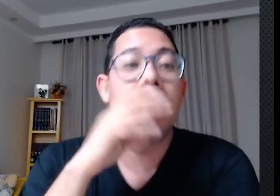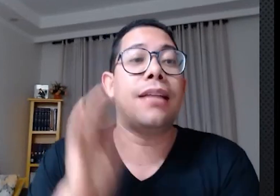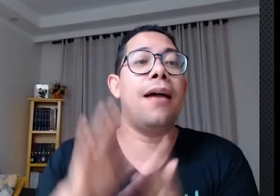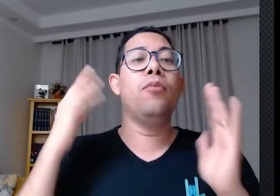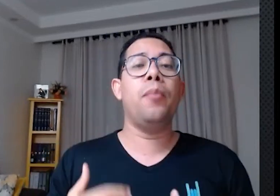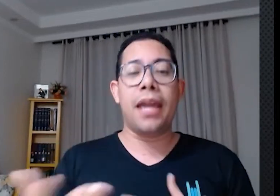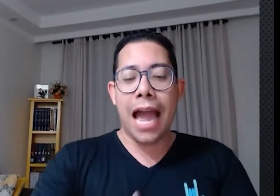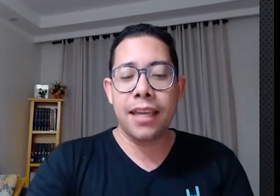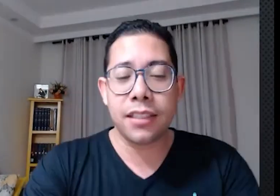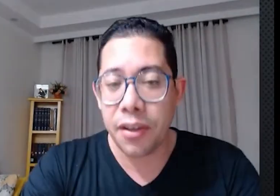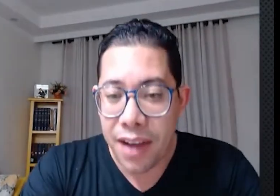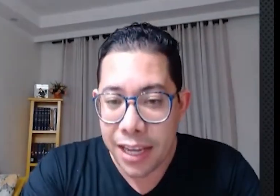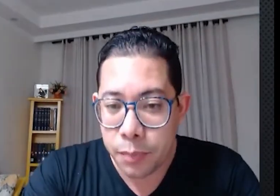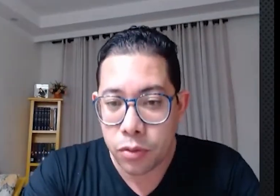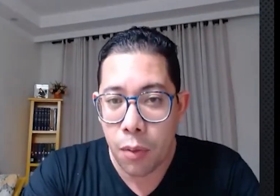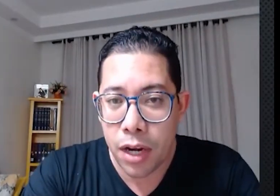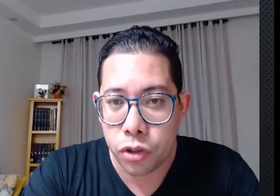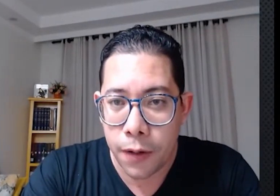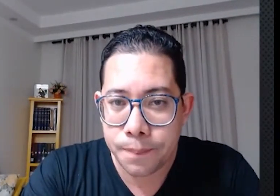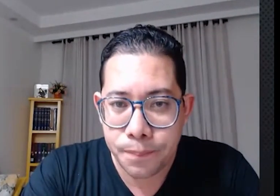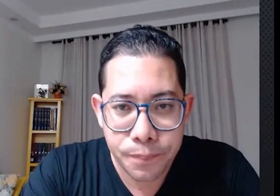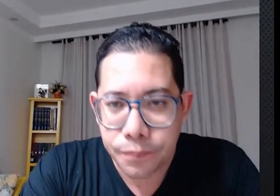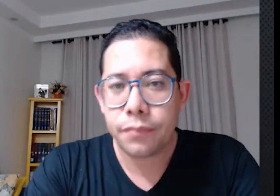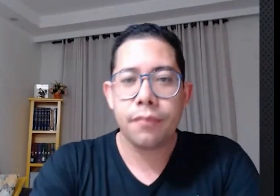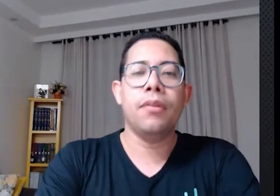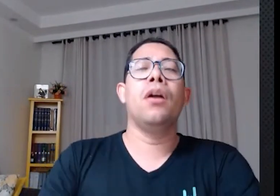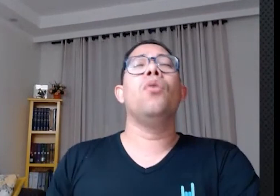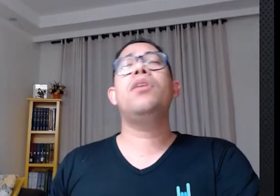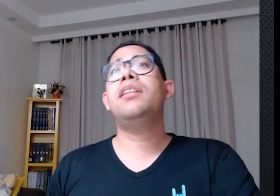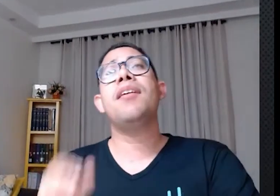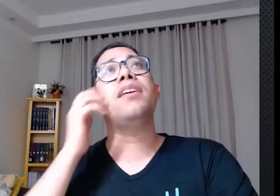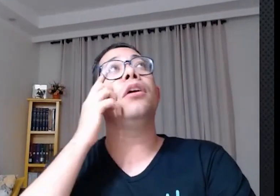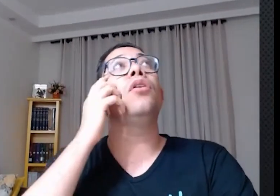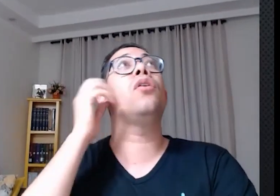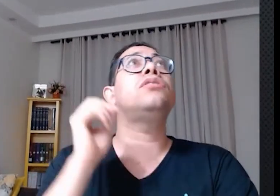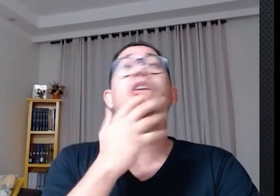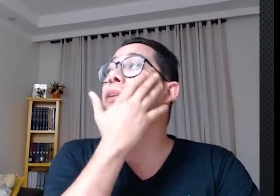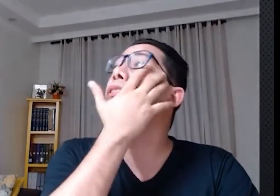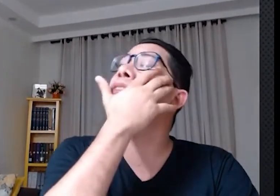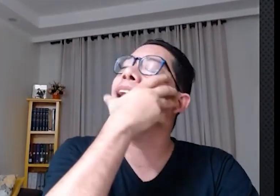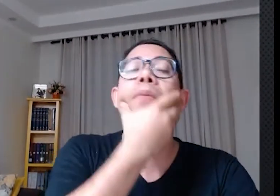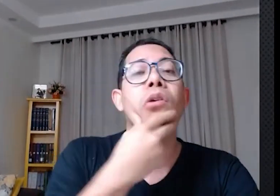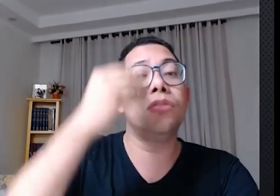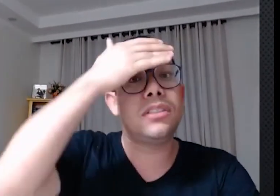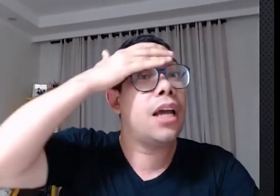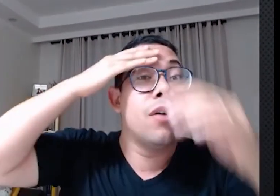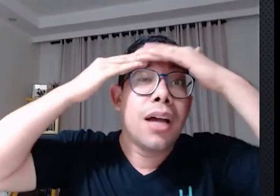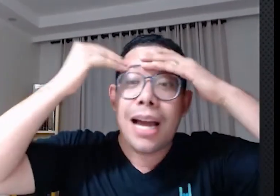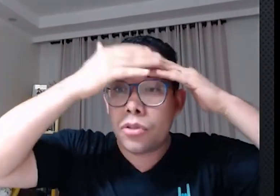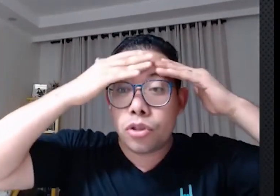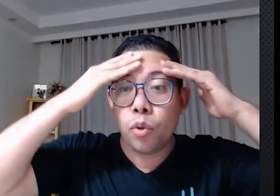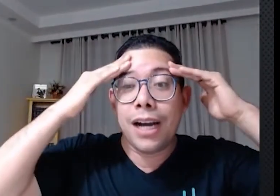isso. Tá? Muito bem. Aí o que você faz? Pessoal, olha só. O que você vai fazer? Eu não sei o que o pastor vai falar, ai meu Deus do